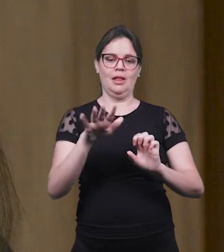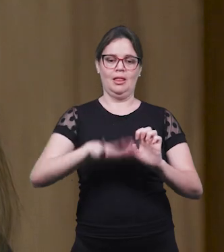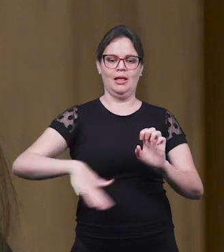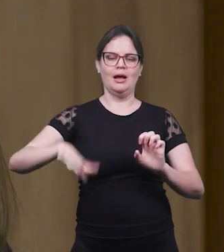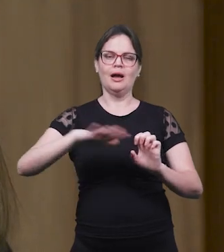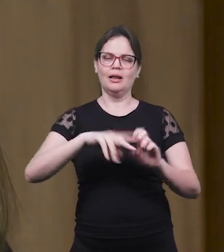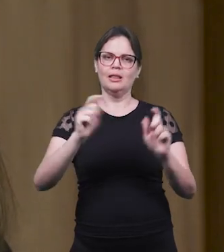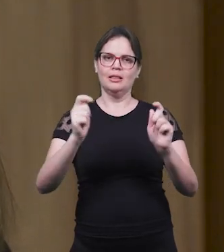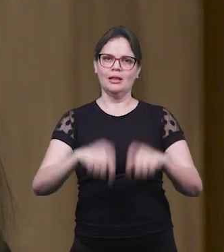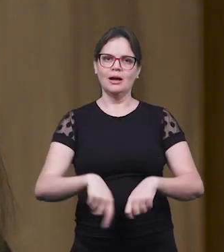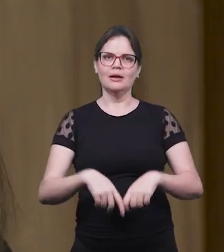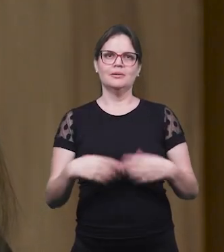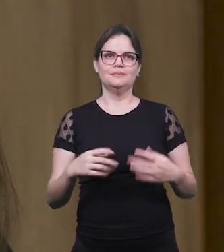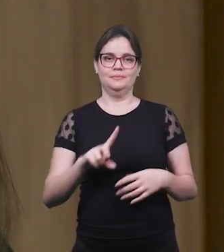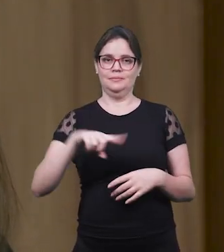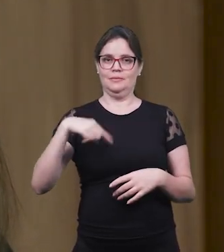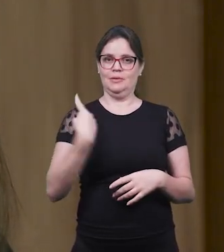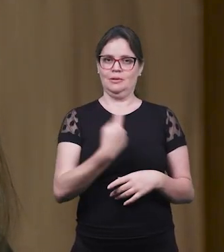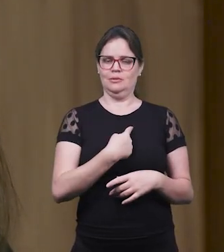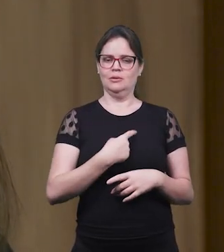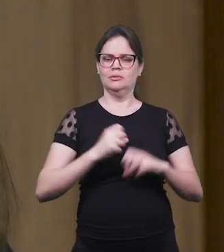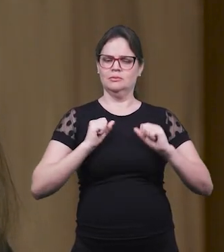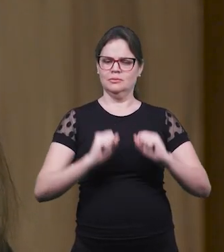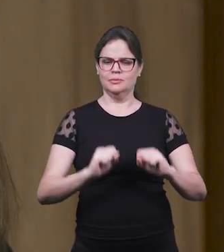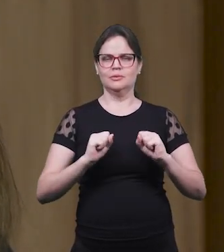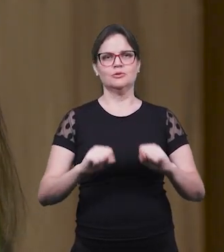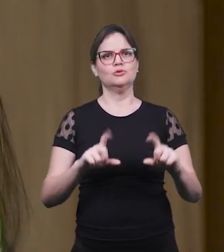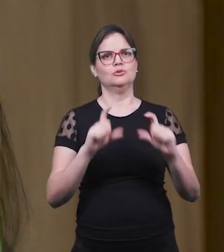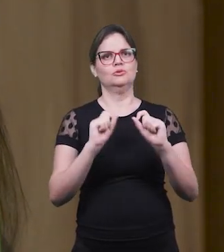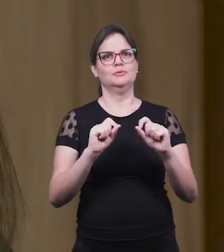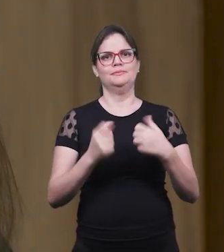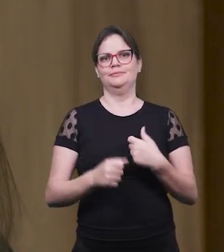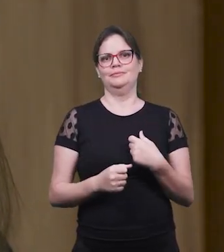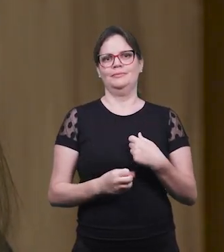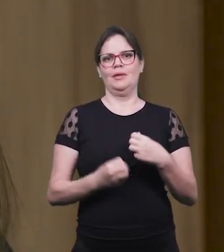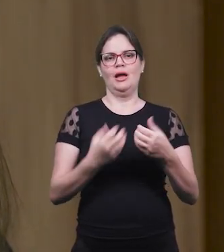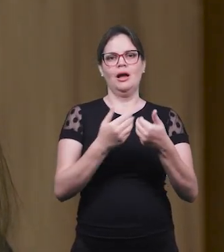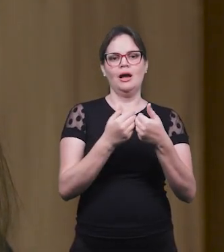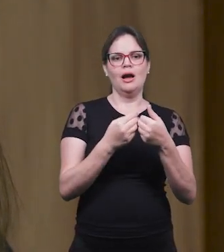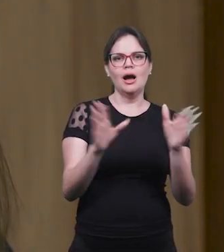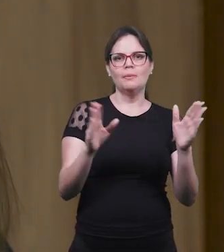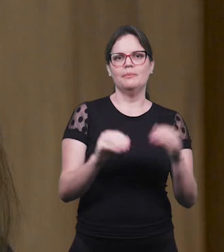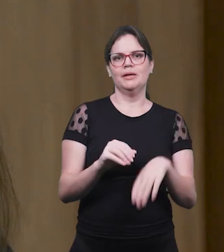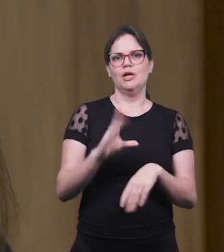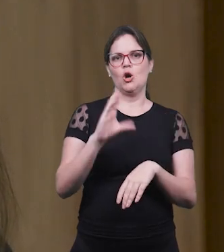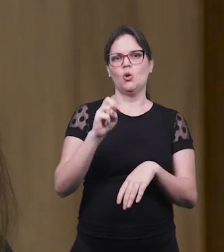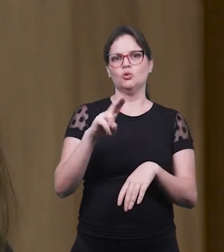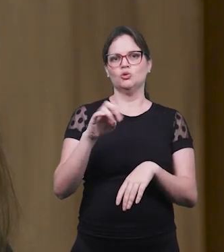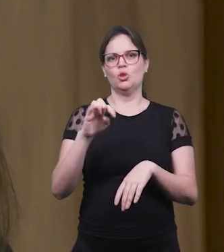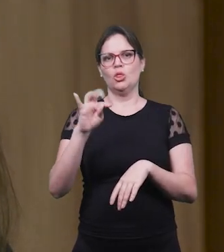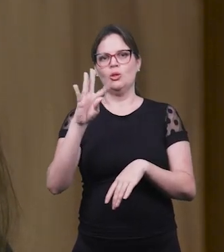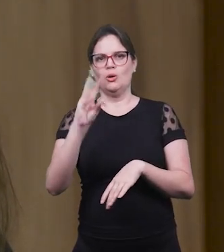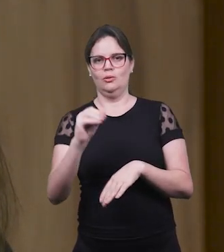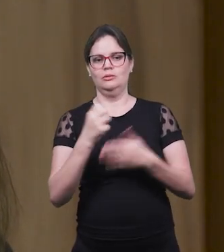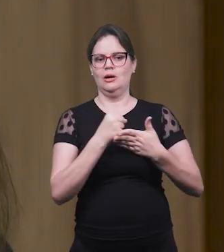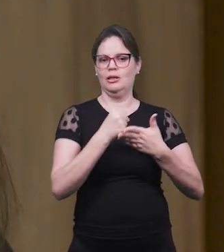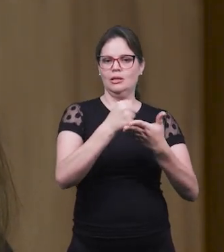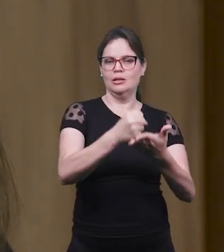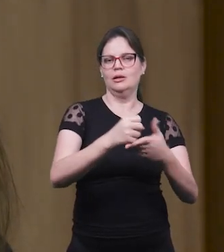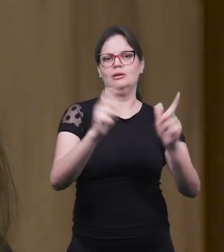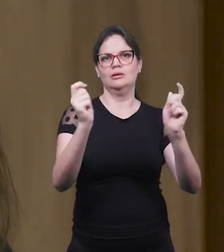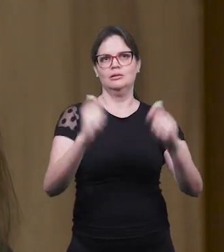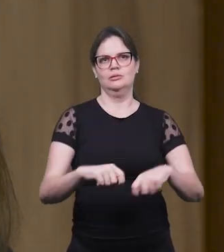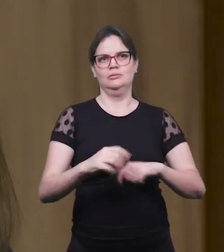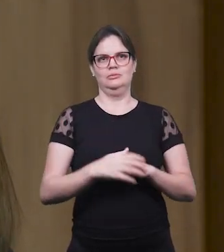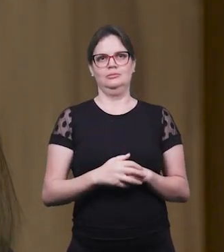área. Então, nós podemos abrir um consultório, fazer o atendimento, fazer a